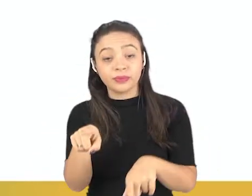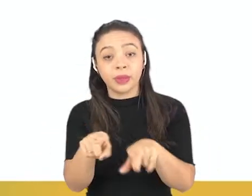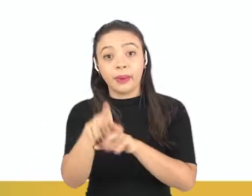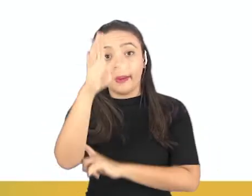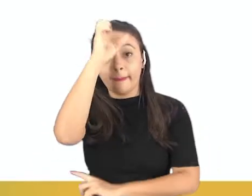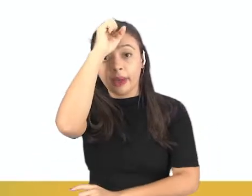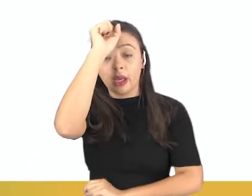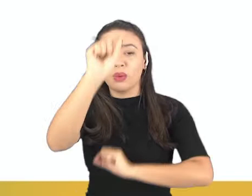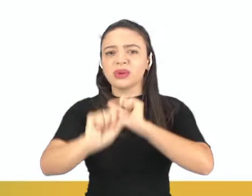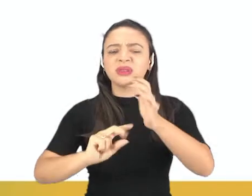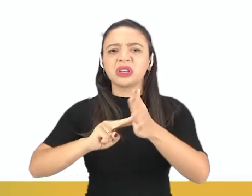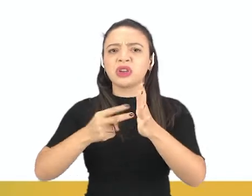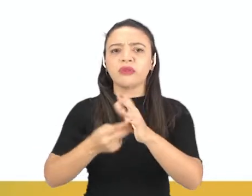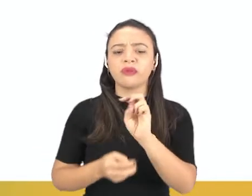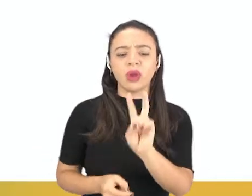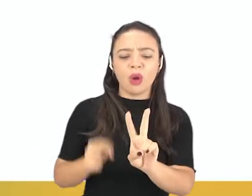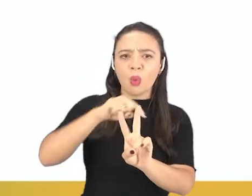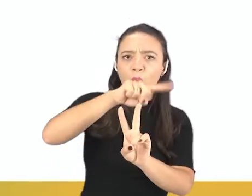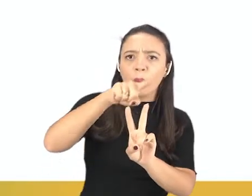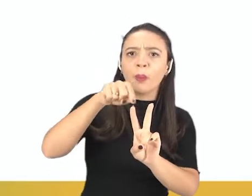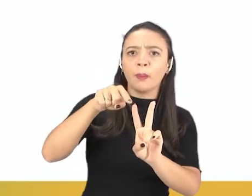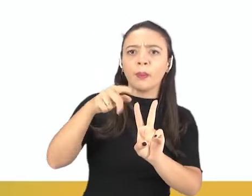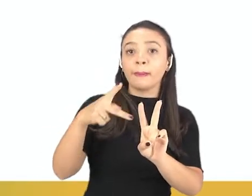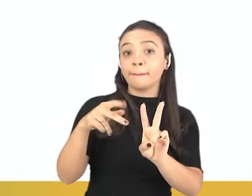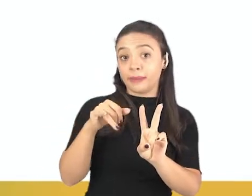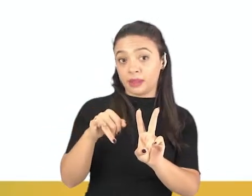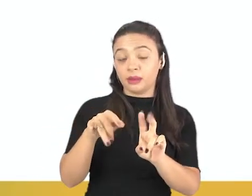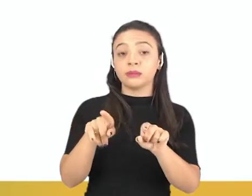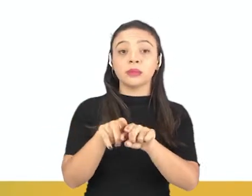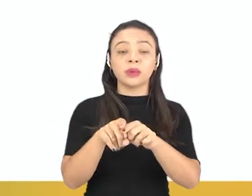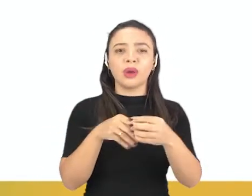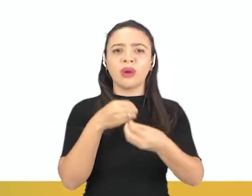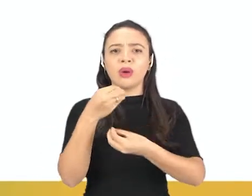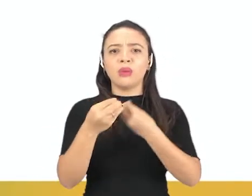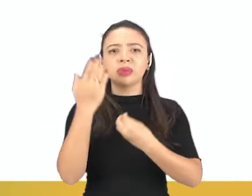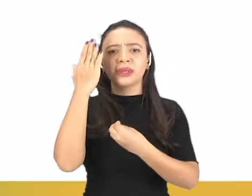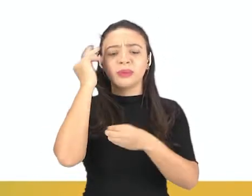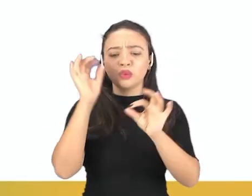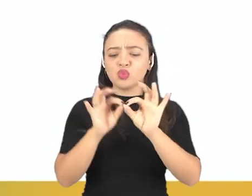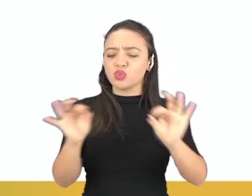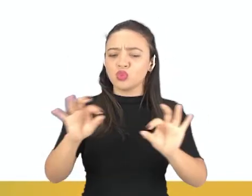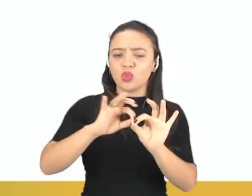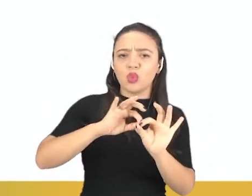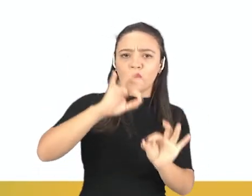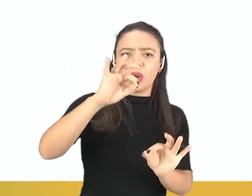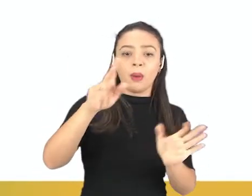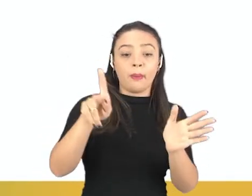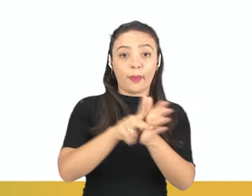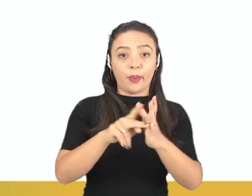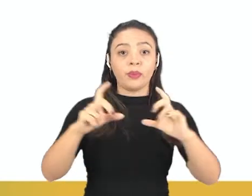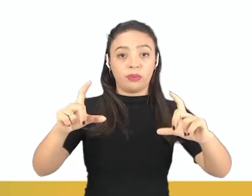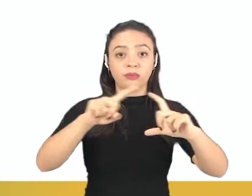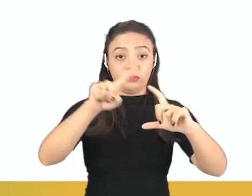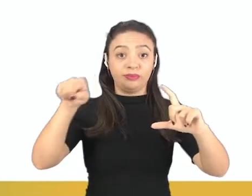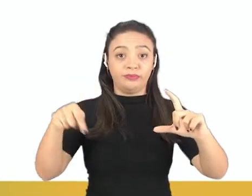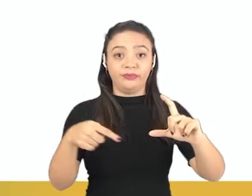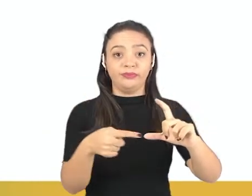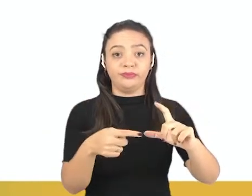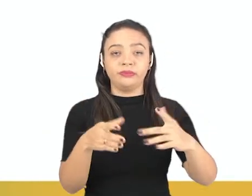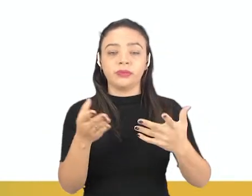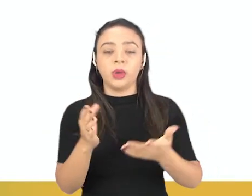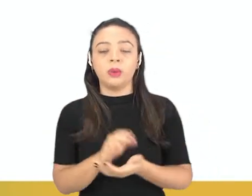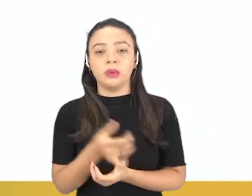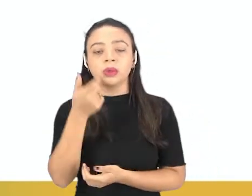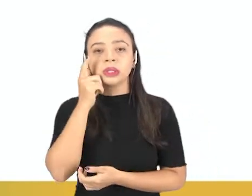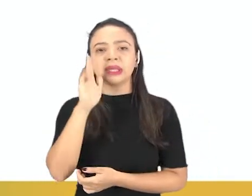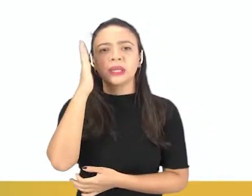aprenderá o que é o número pi e como calcular comprimento de uma circunferência certo então para a gente